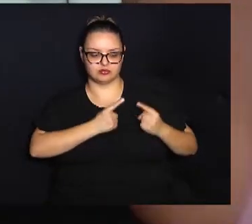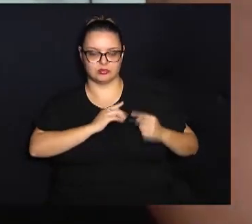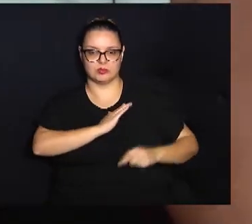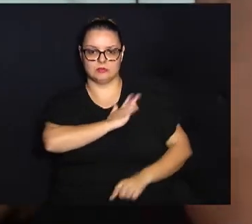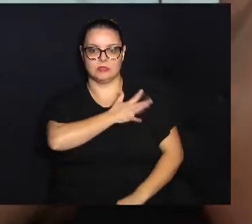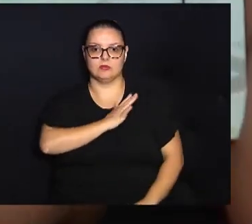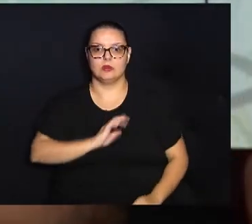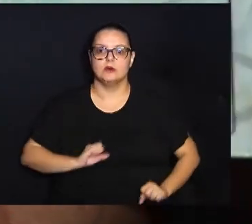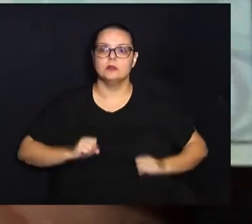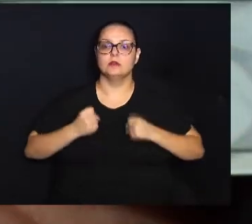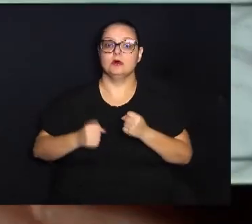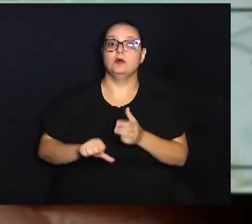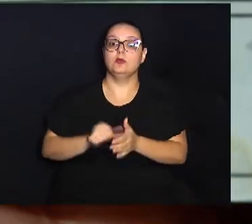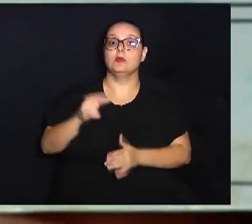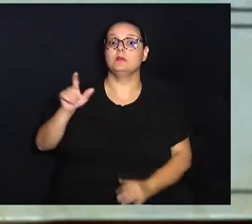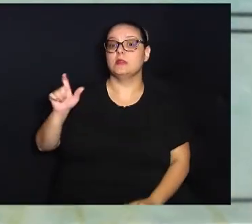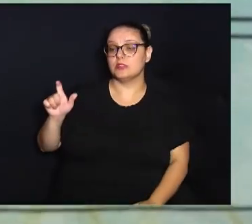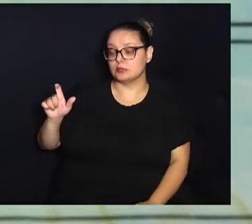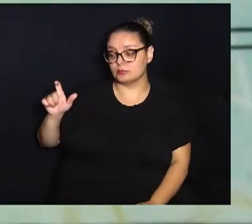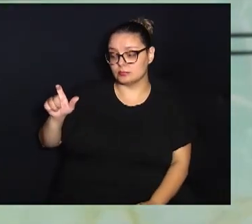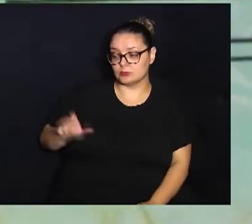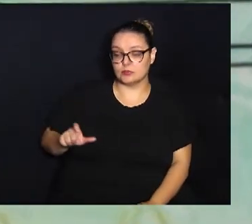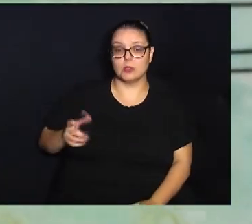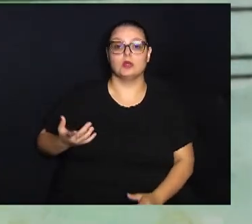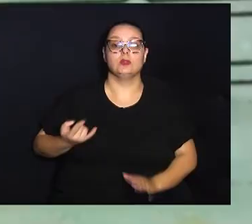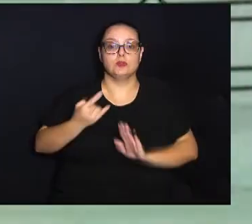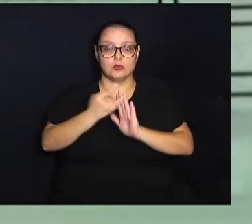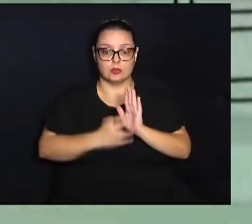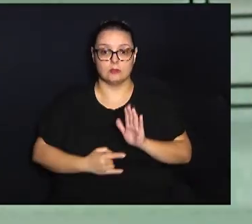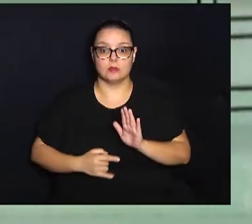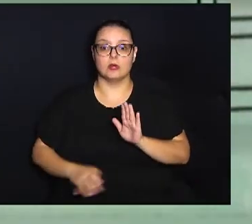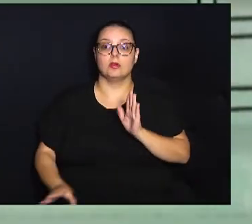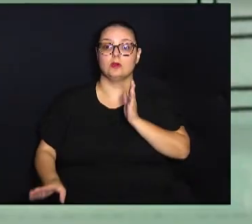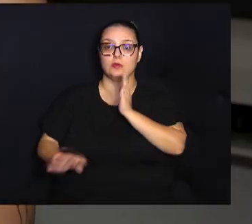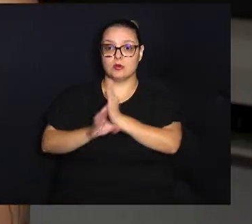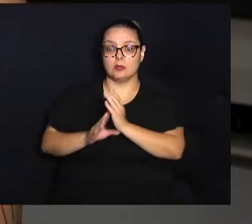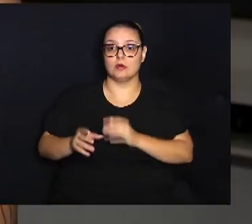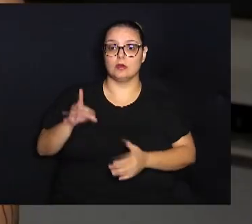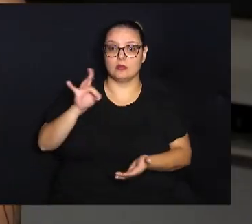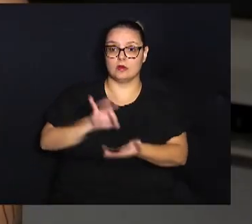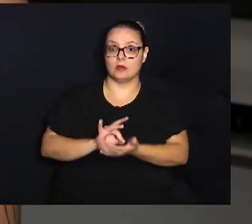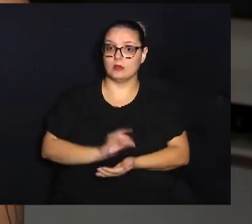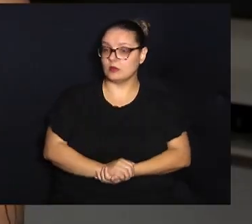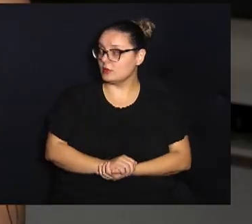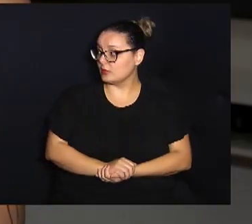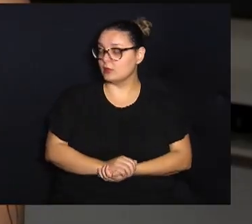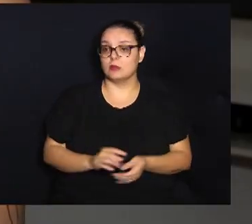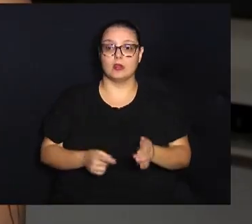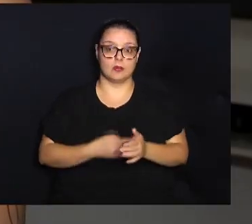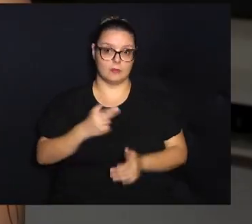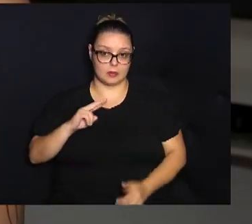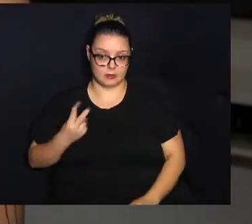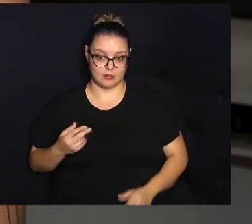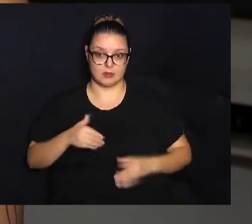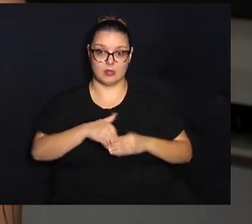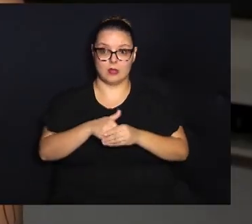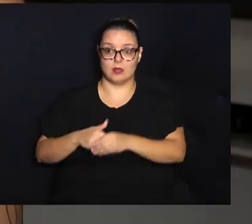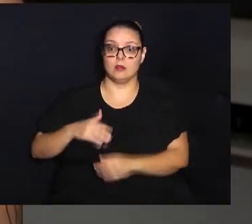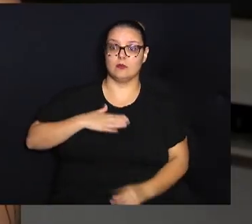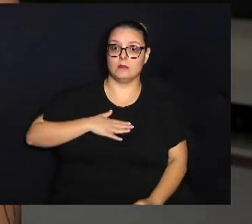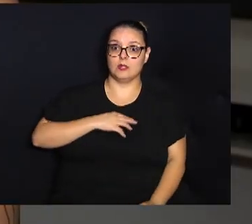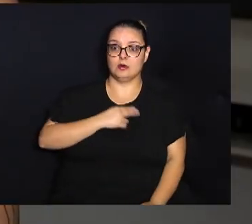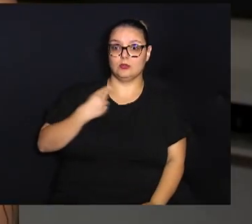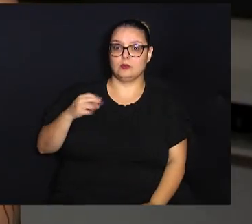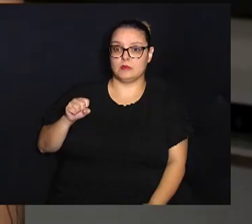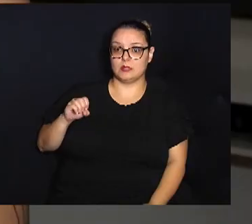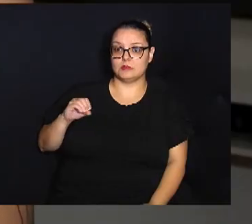tempo seu primeiro documento com um nome que condiz com a sua verdadeira essência. Essa vai ser a primeira vez que eu vou voltar com meu nome social